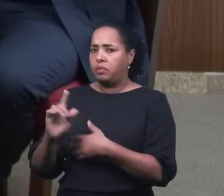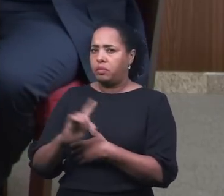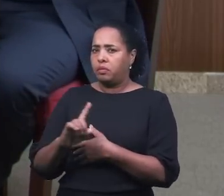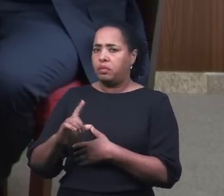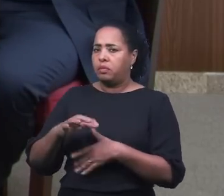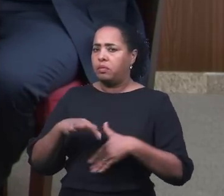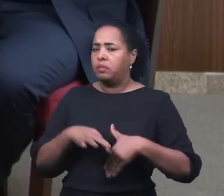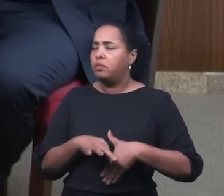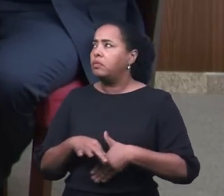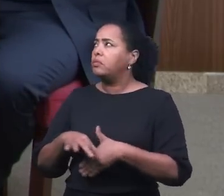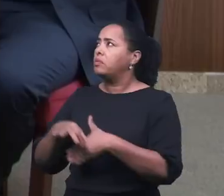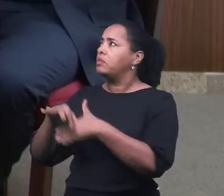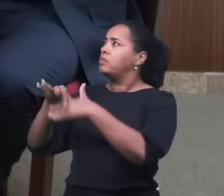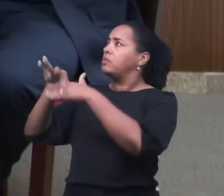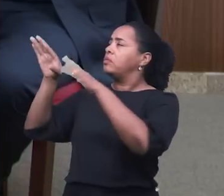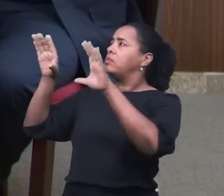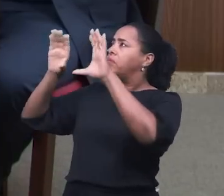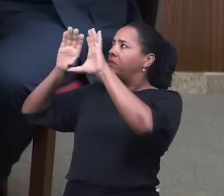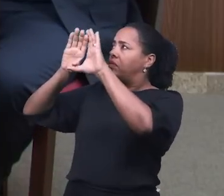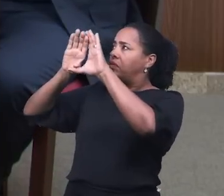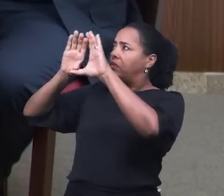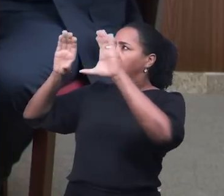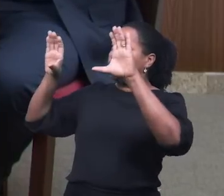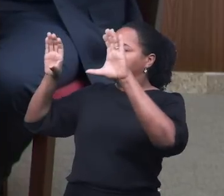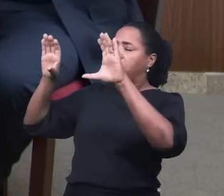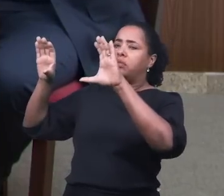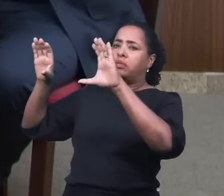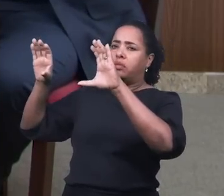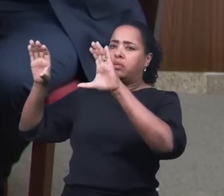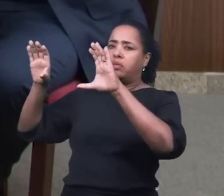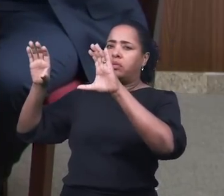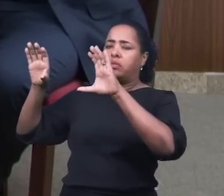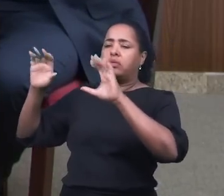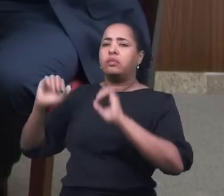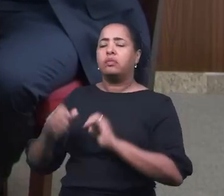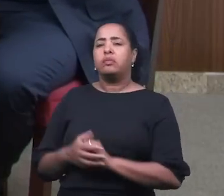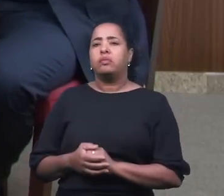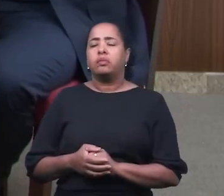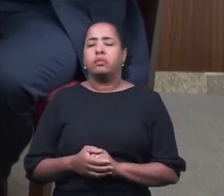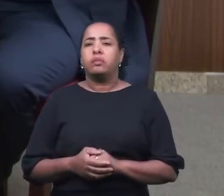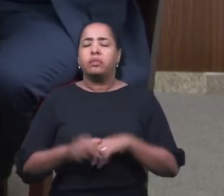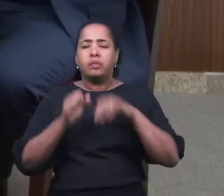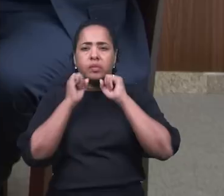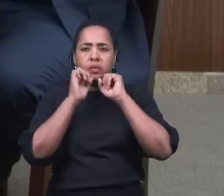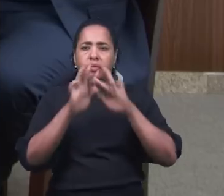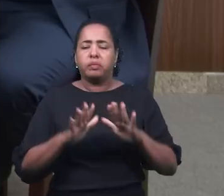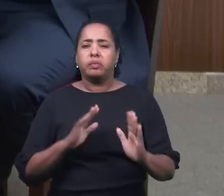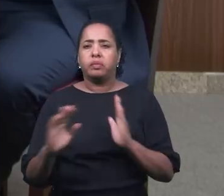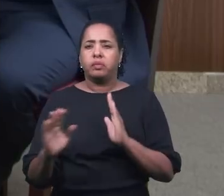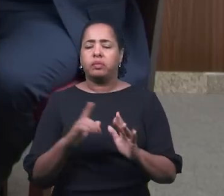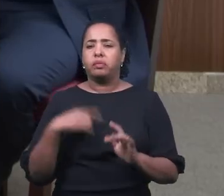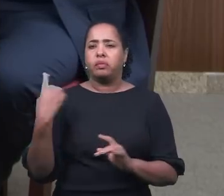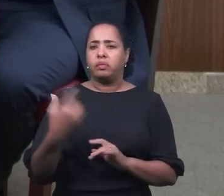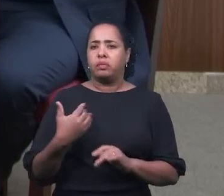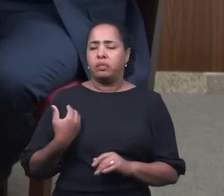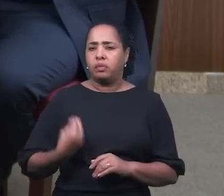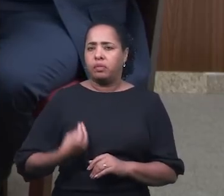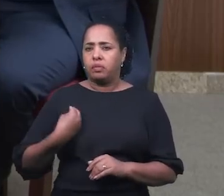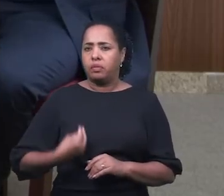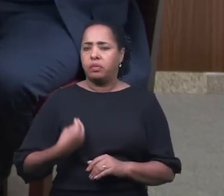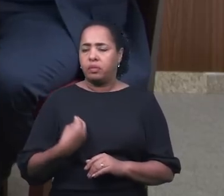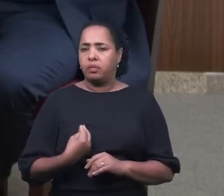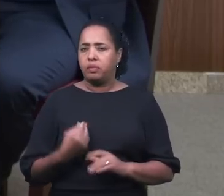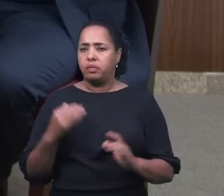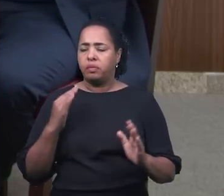mas será levado para a Jerusalém celestial. A grande bênção desse momento que nós estamos vivendo,